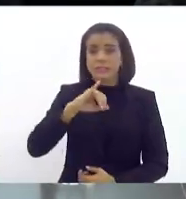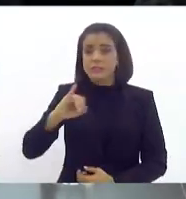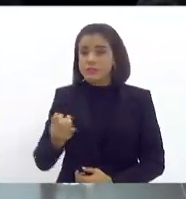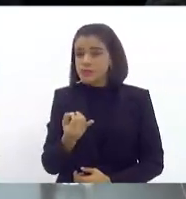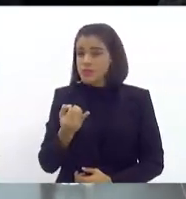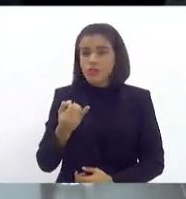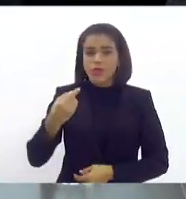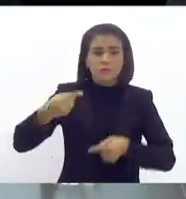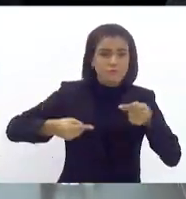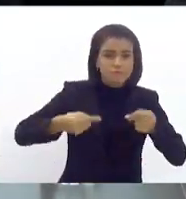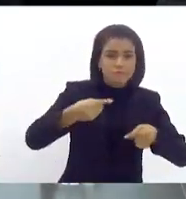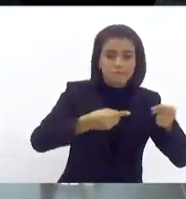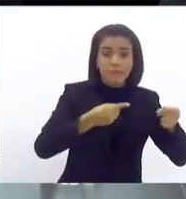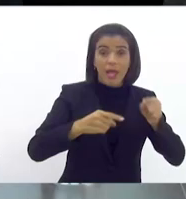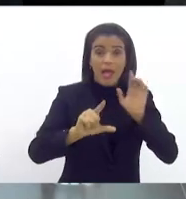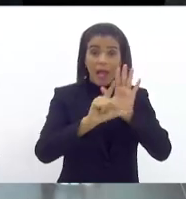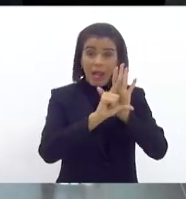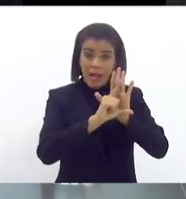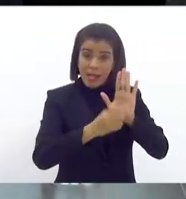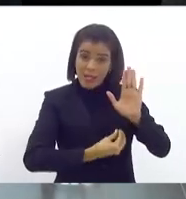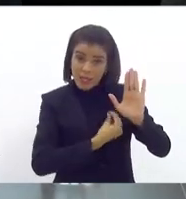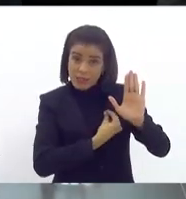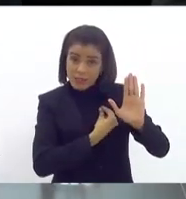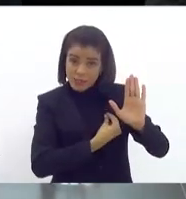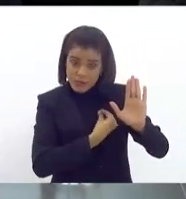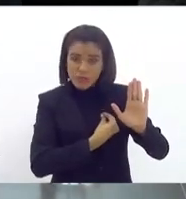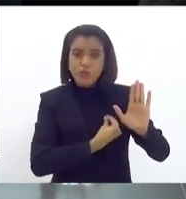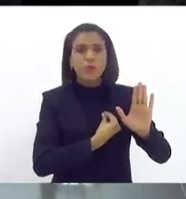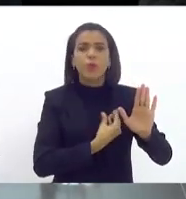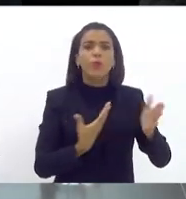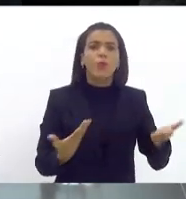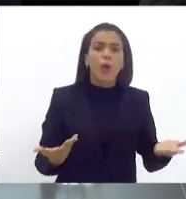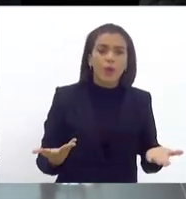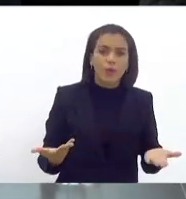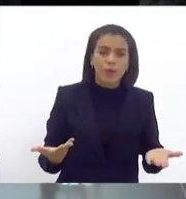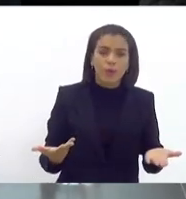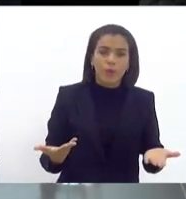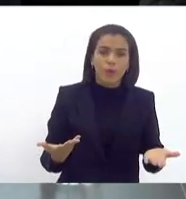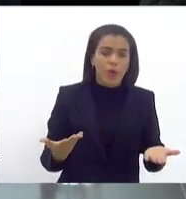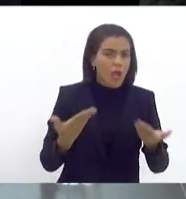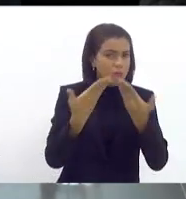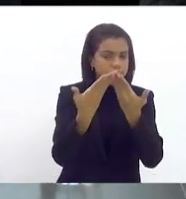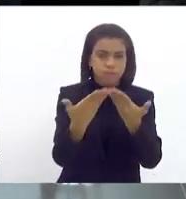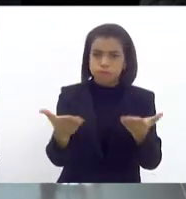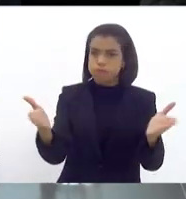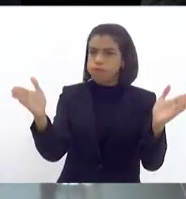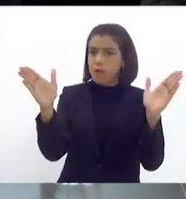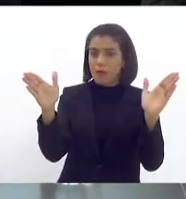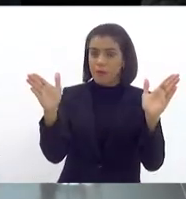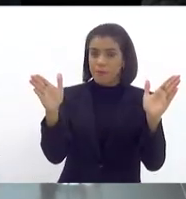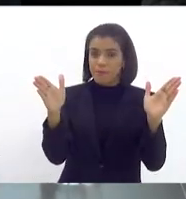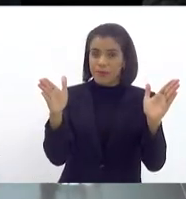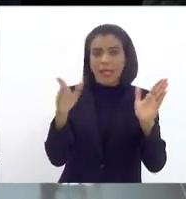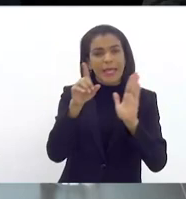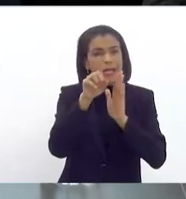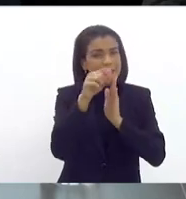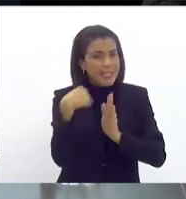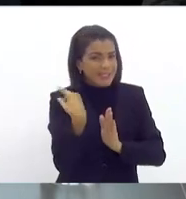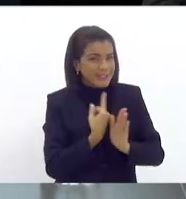Que a lei que existia era ampla, e a que a gente estava